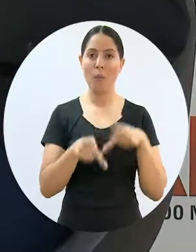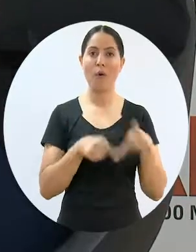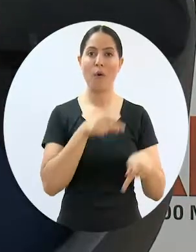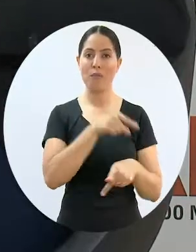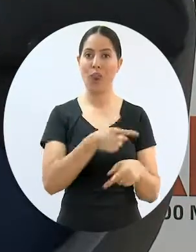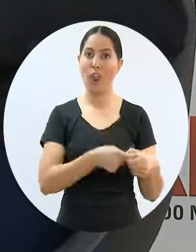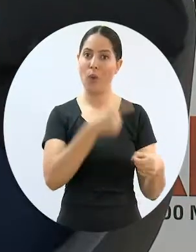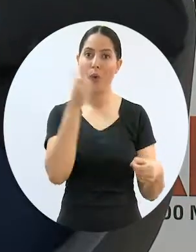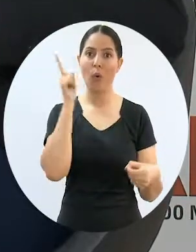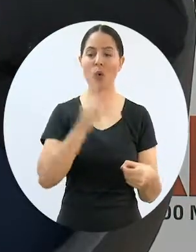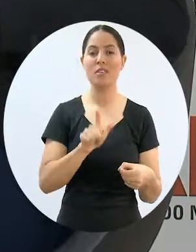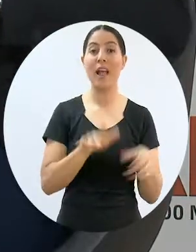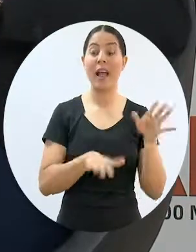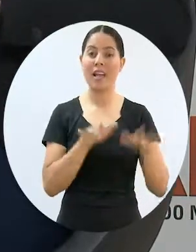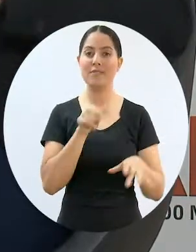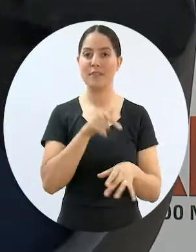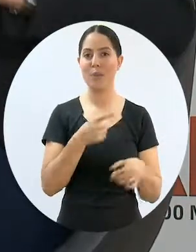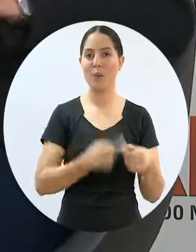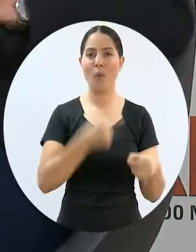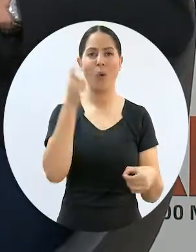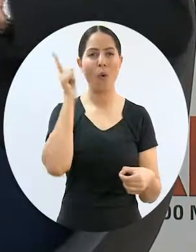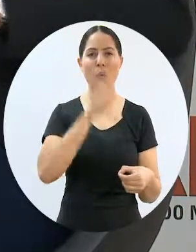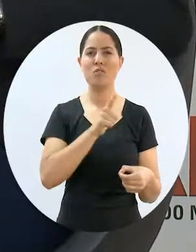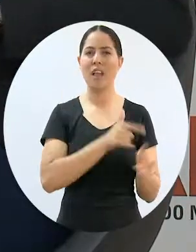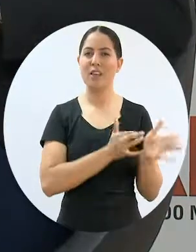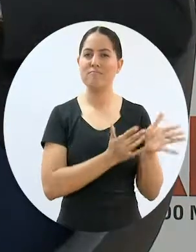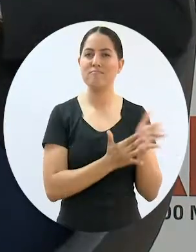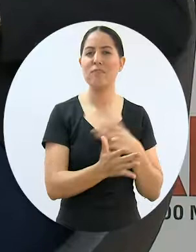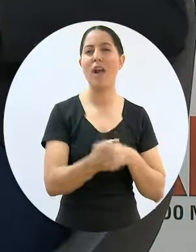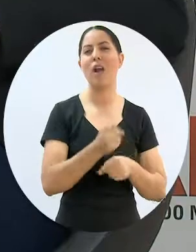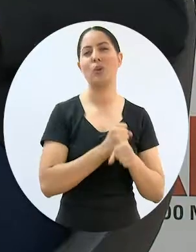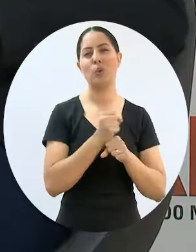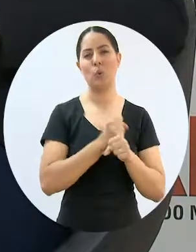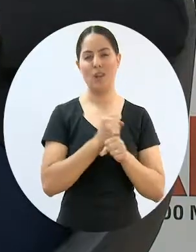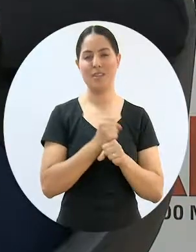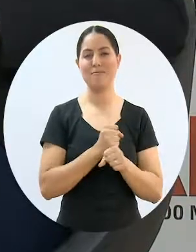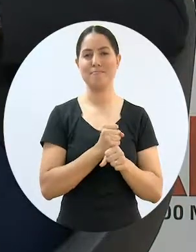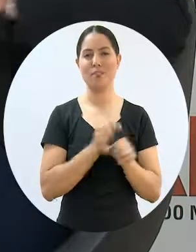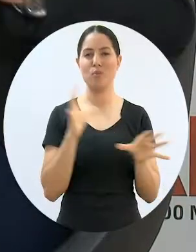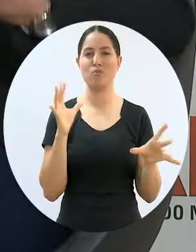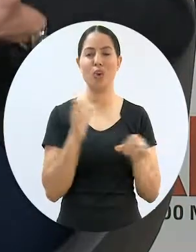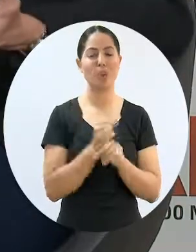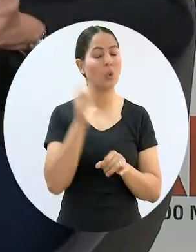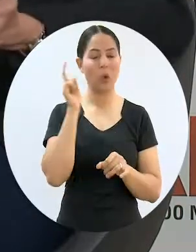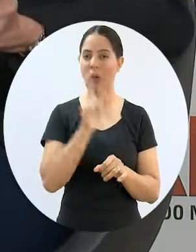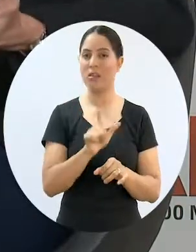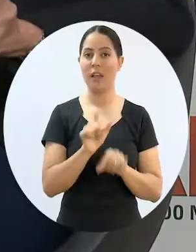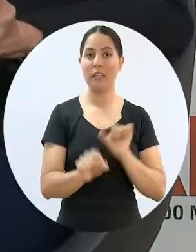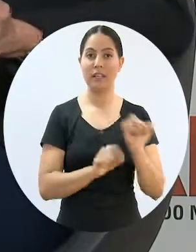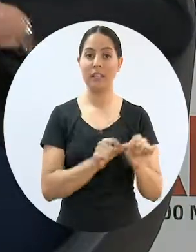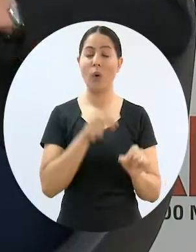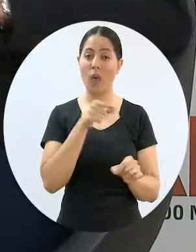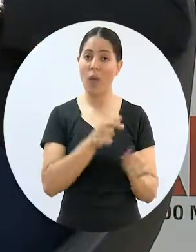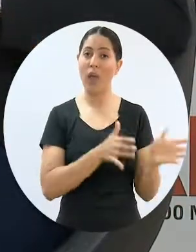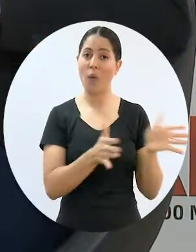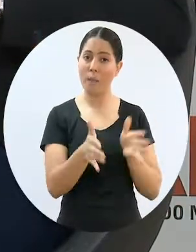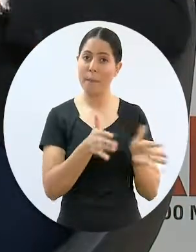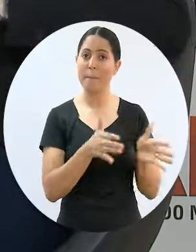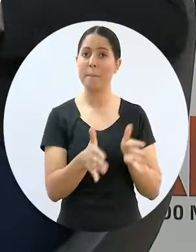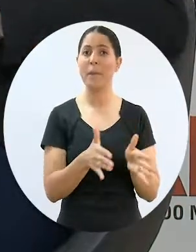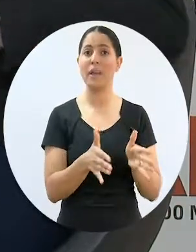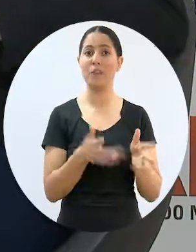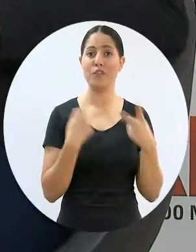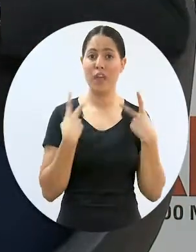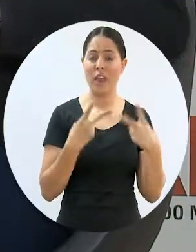mais lucram, às vezes lucram aquilo que em todas as outras épocas somadas eles não vão lucrar. E